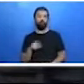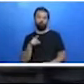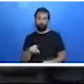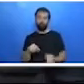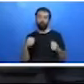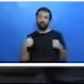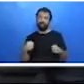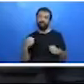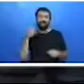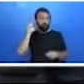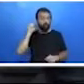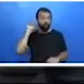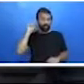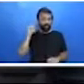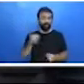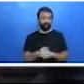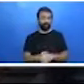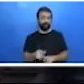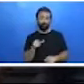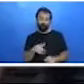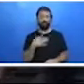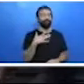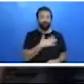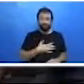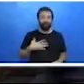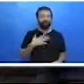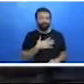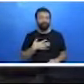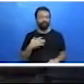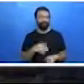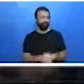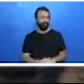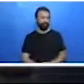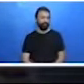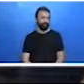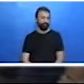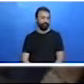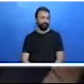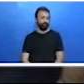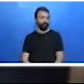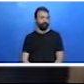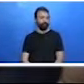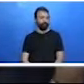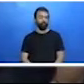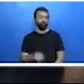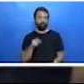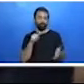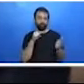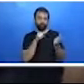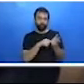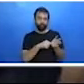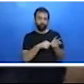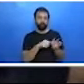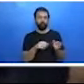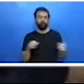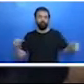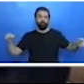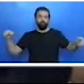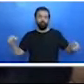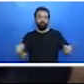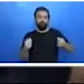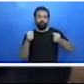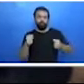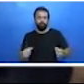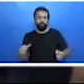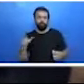vai lá e faz, porque vocês vão amar, tá? Olha só, clique aqui no seu acordeão para ouvir